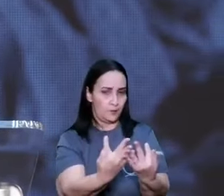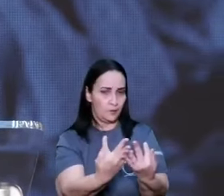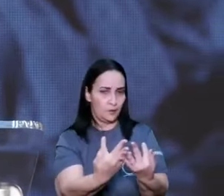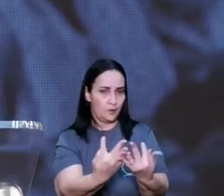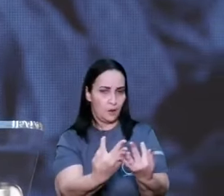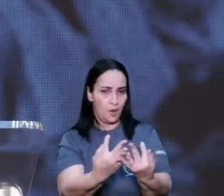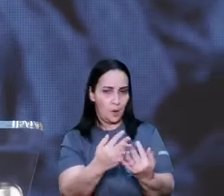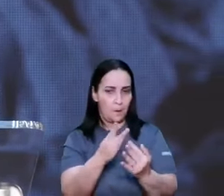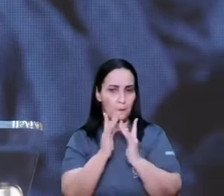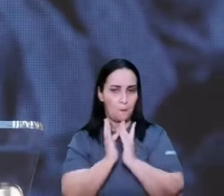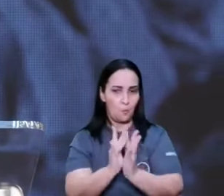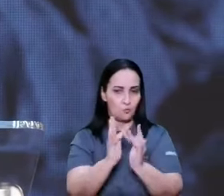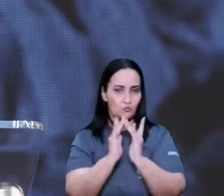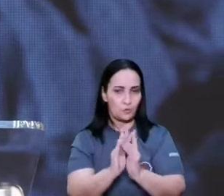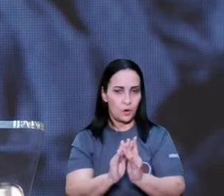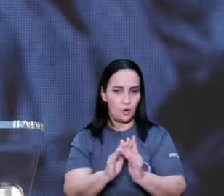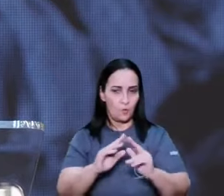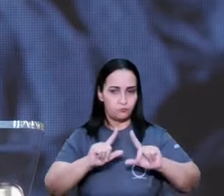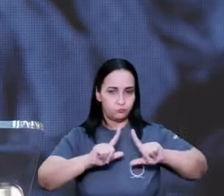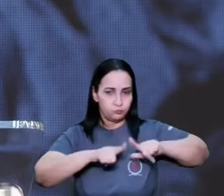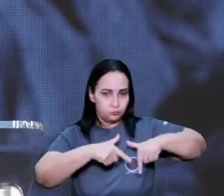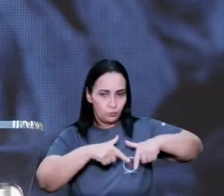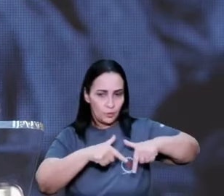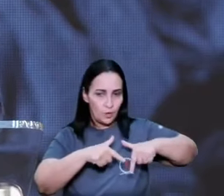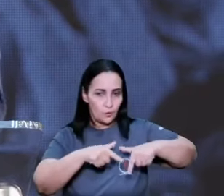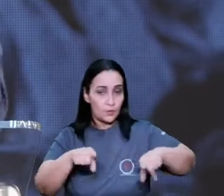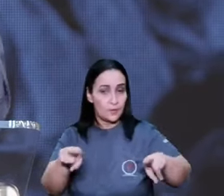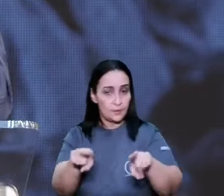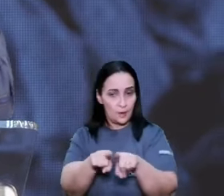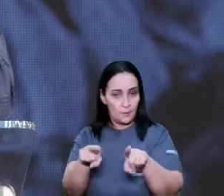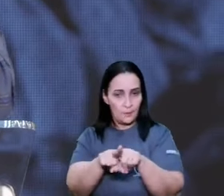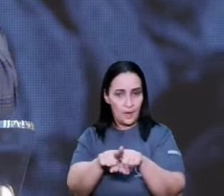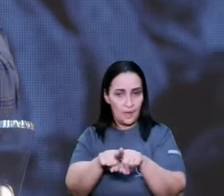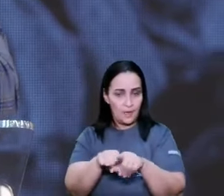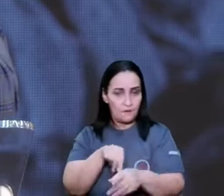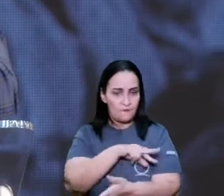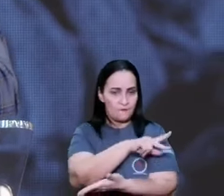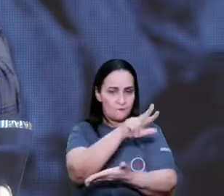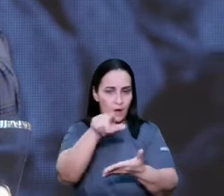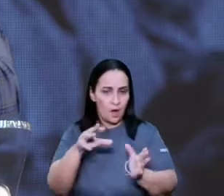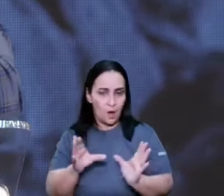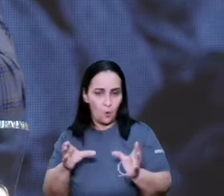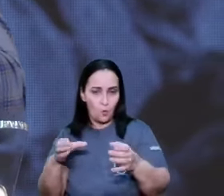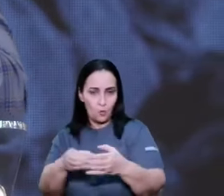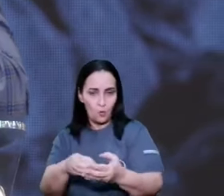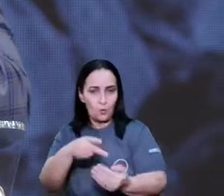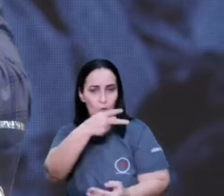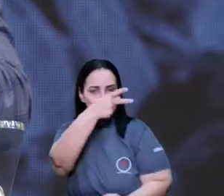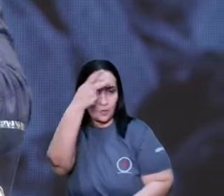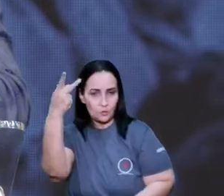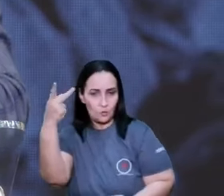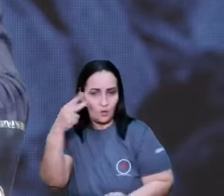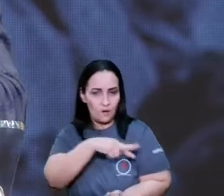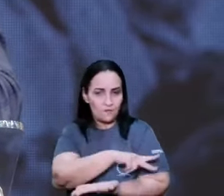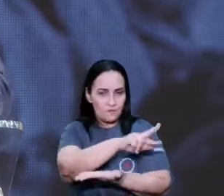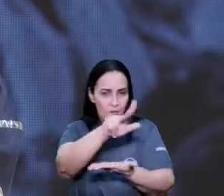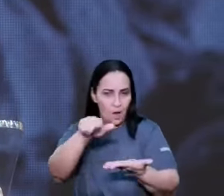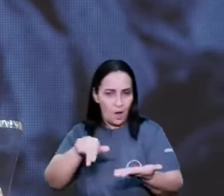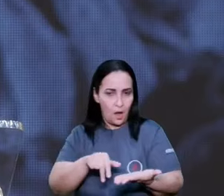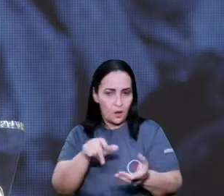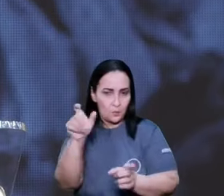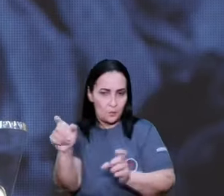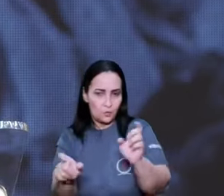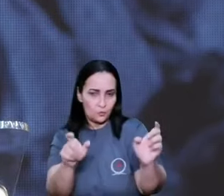a para os Judeus porque ali não estava só a família tinha um grupo de pessoas uma variedade delas e